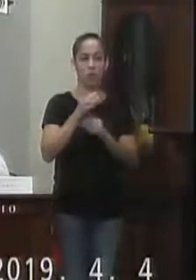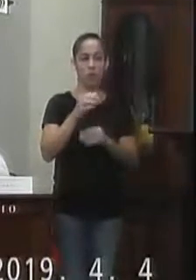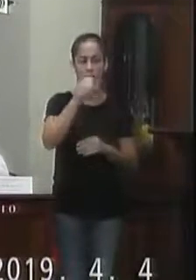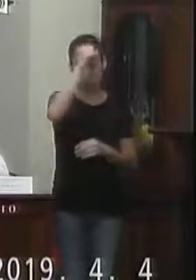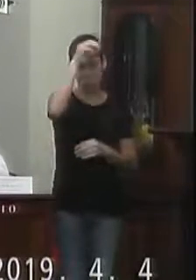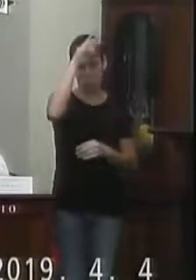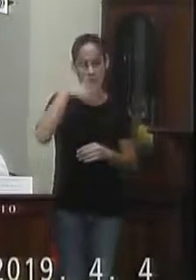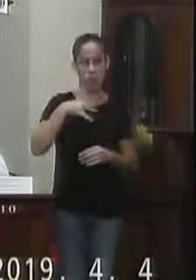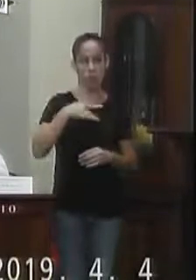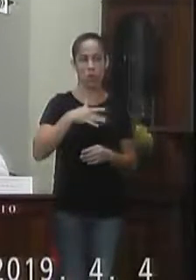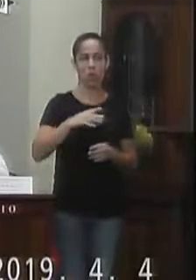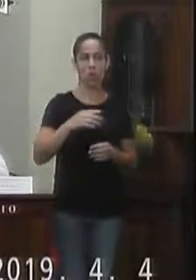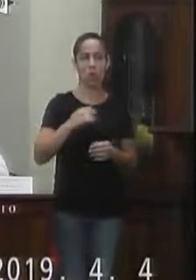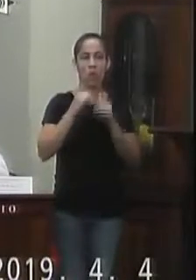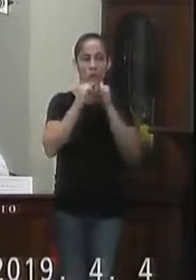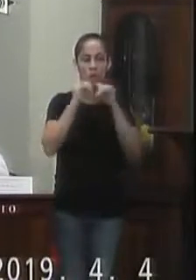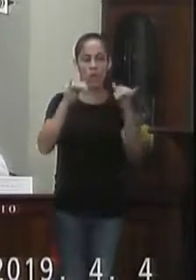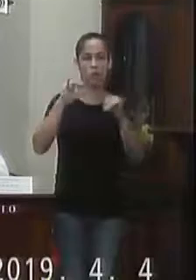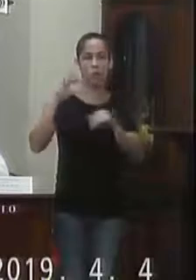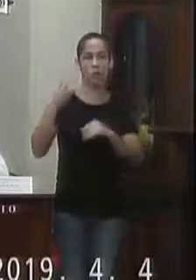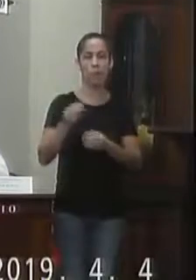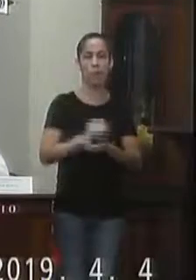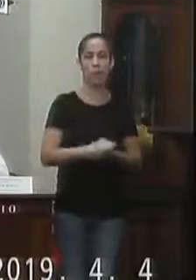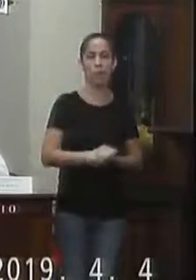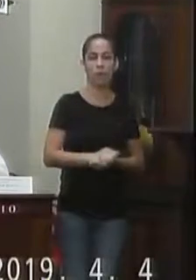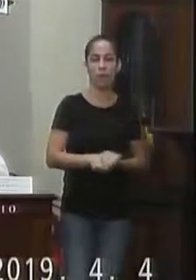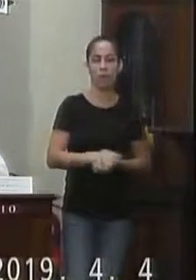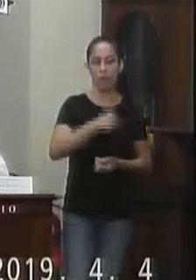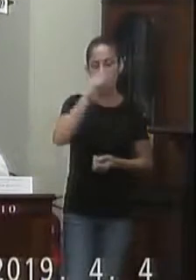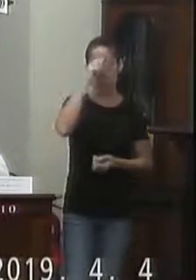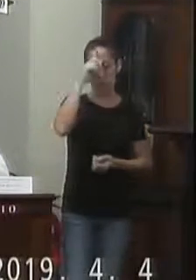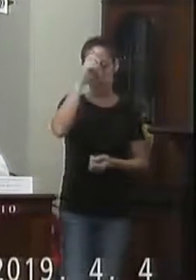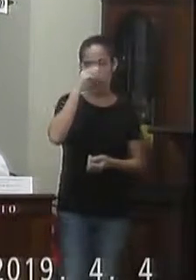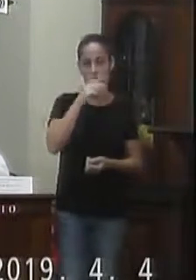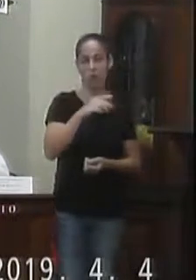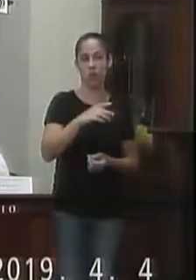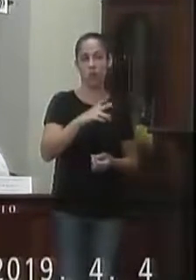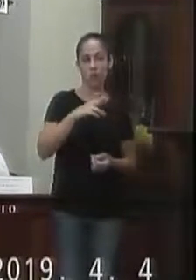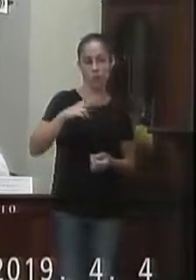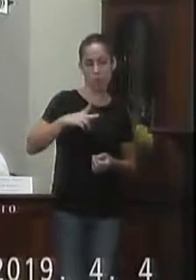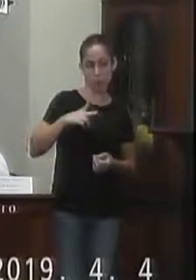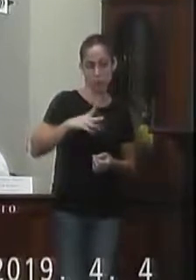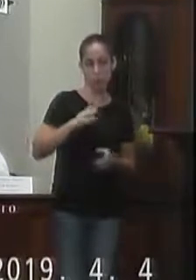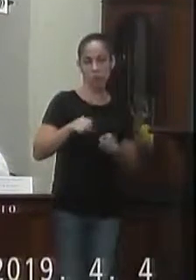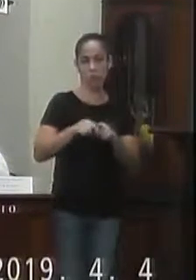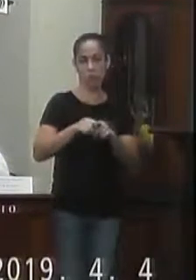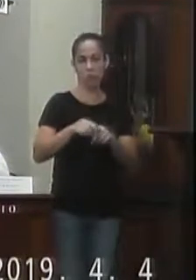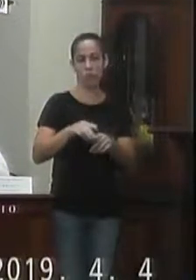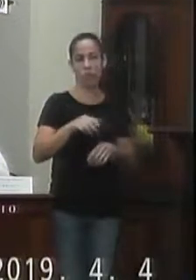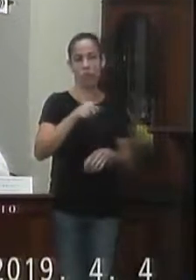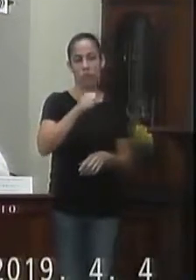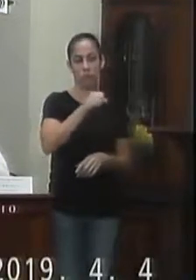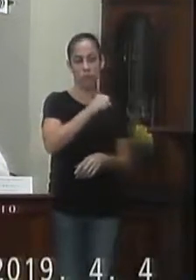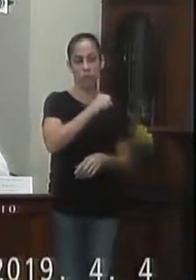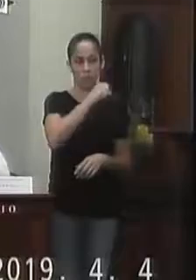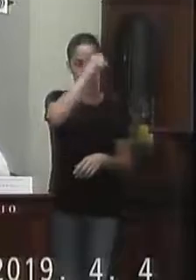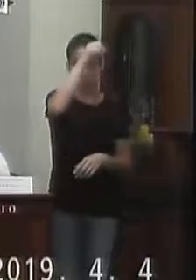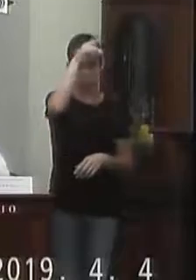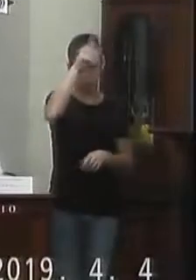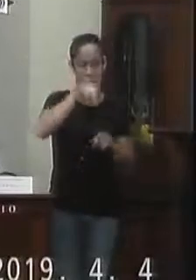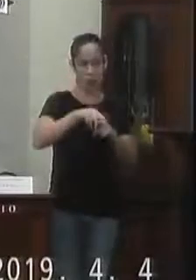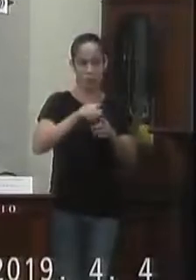Saúde notifique todos os hospitais privados e públicos. Os públicos, nós já, na próxima requerimento, eu já